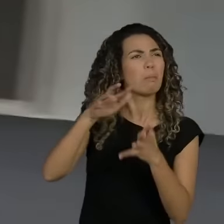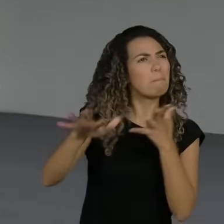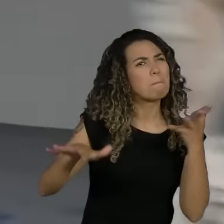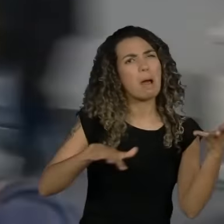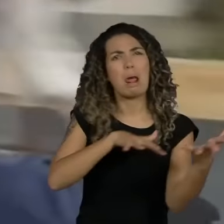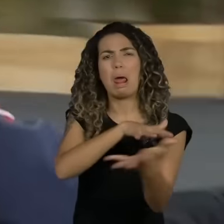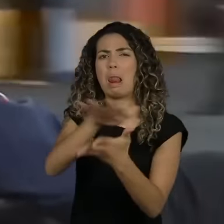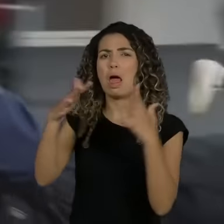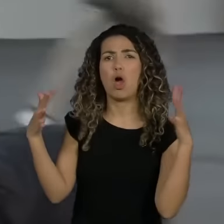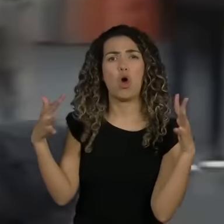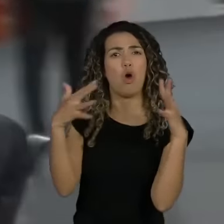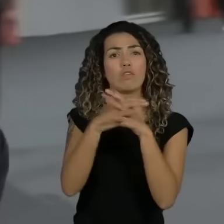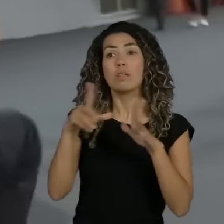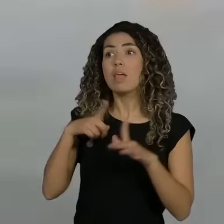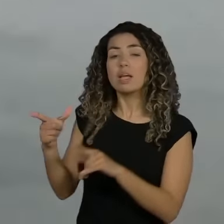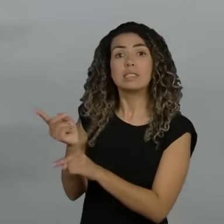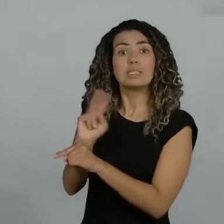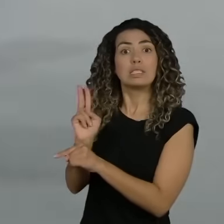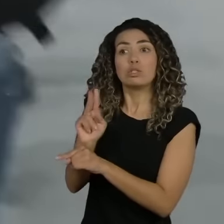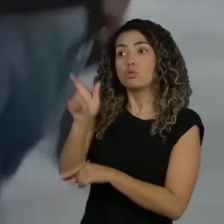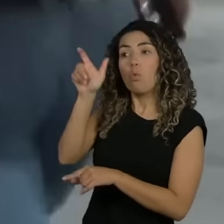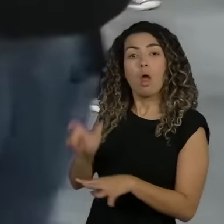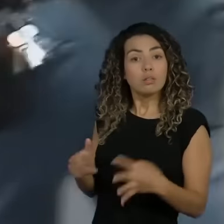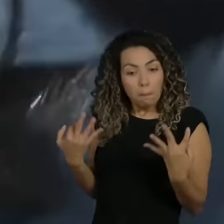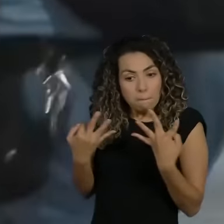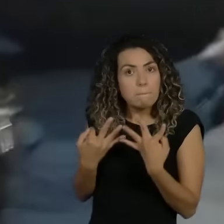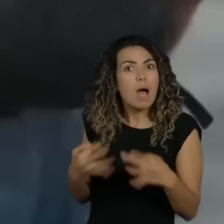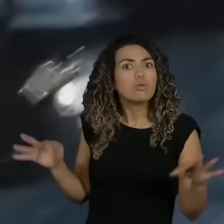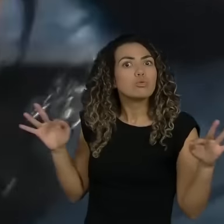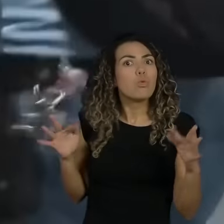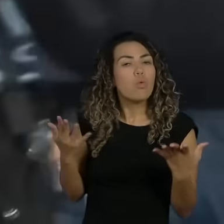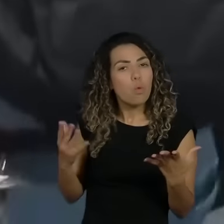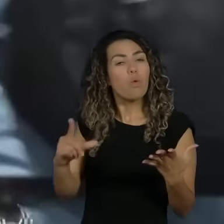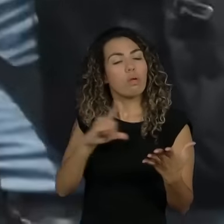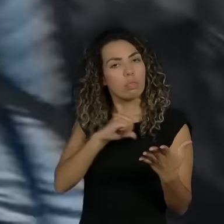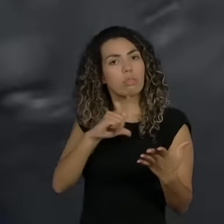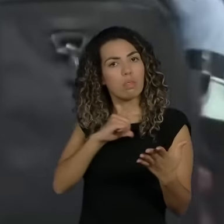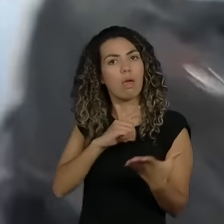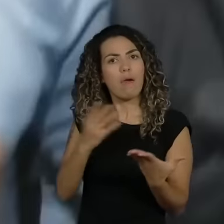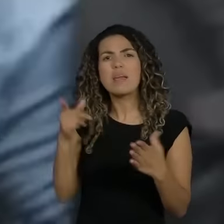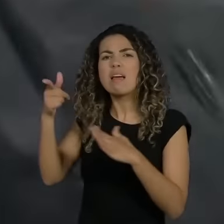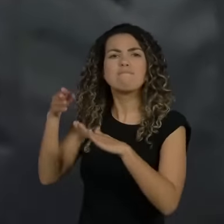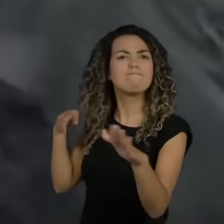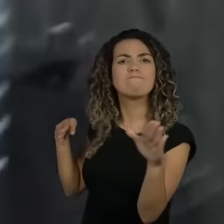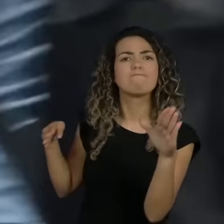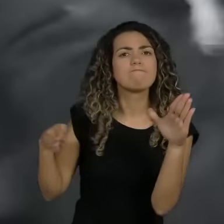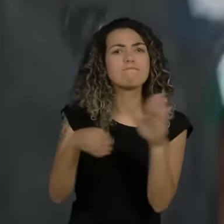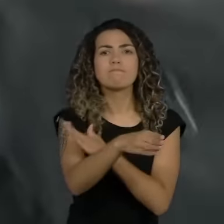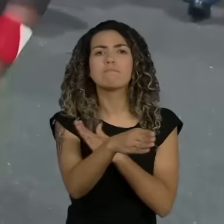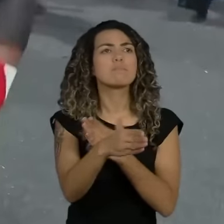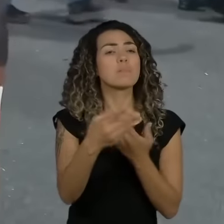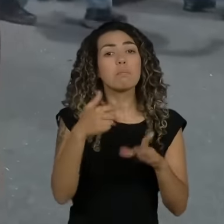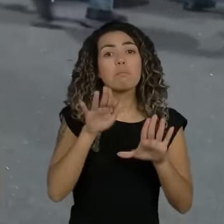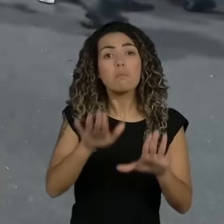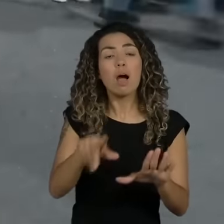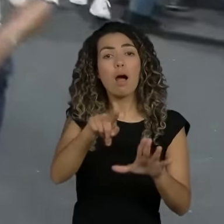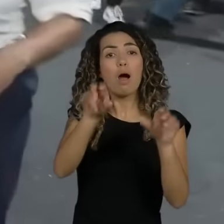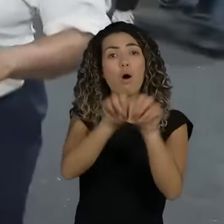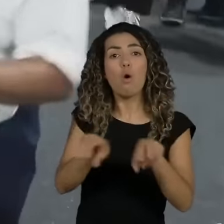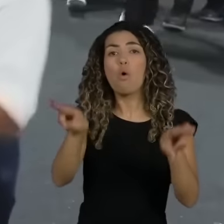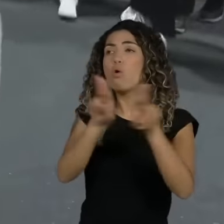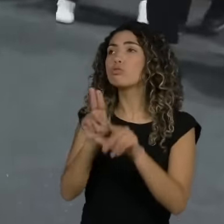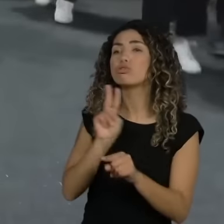deixa seguranças feridos na área oficial da Conferência do Clima. O grupo invadiu o espaço controlado pela ONU